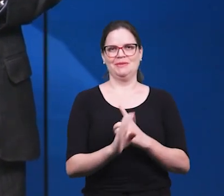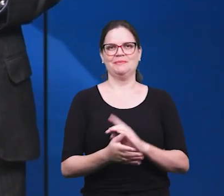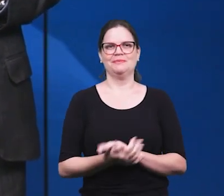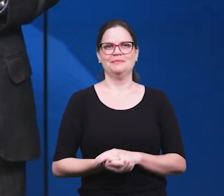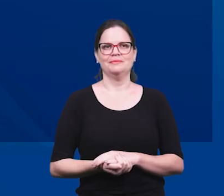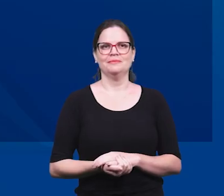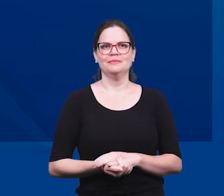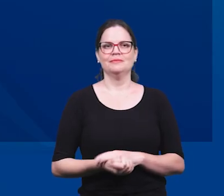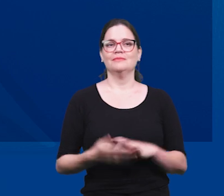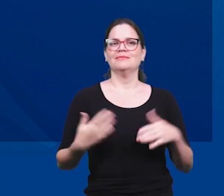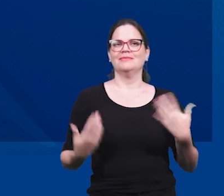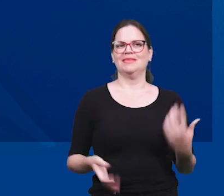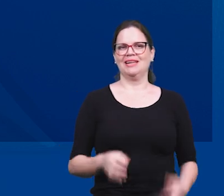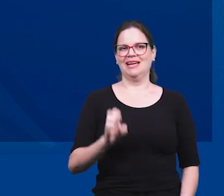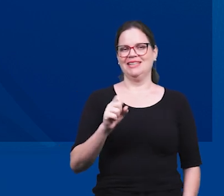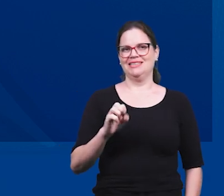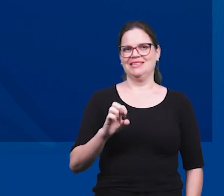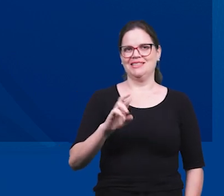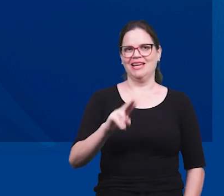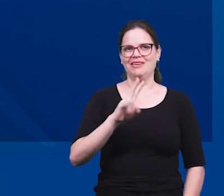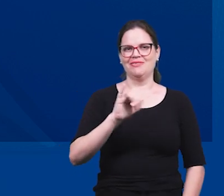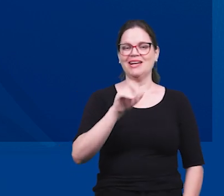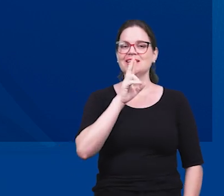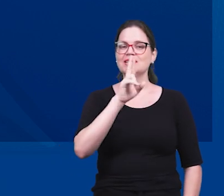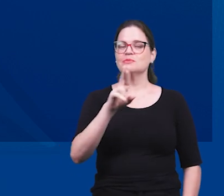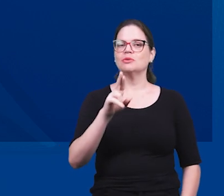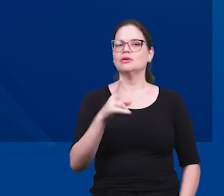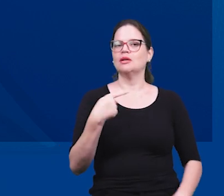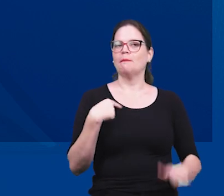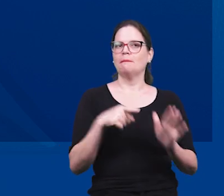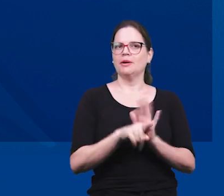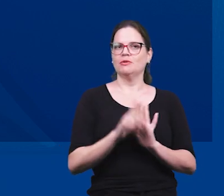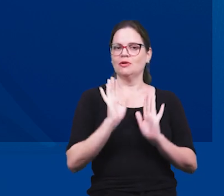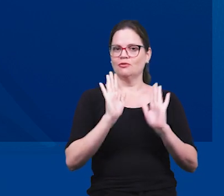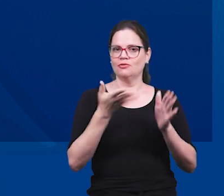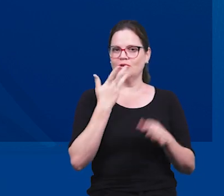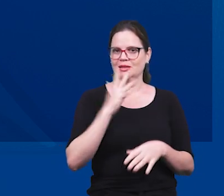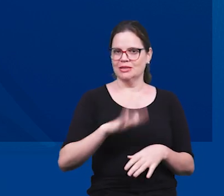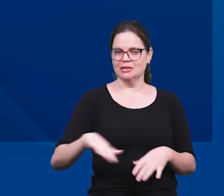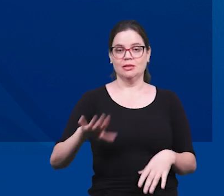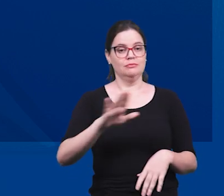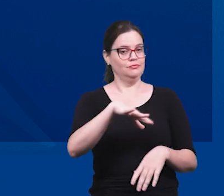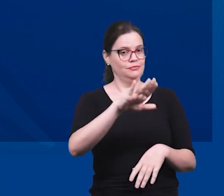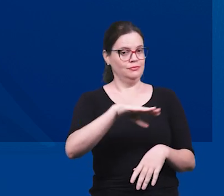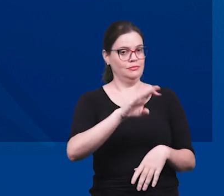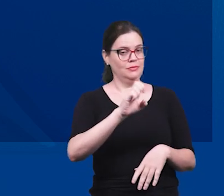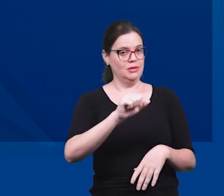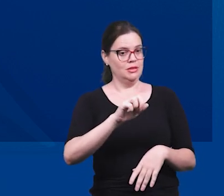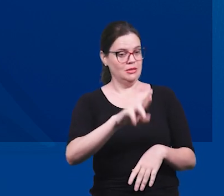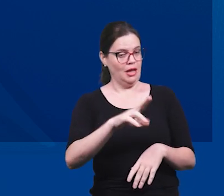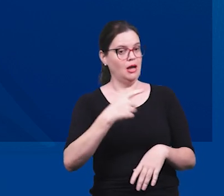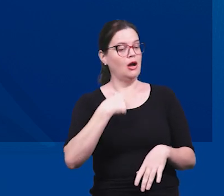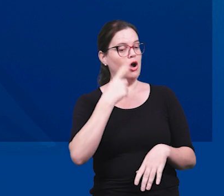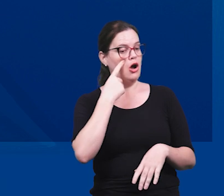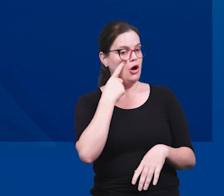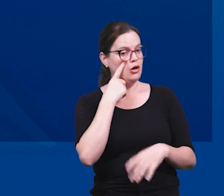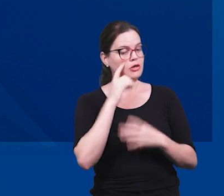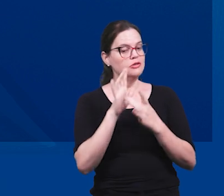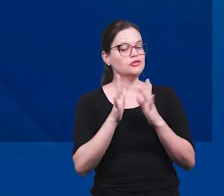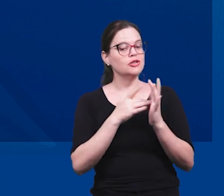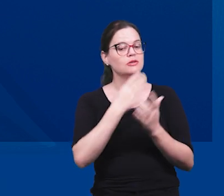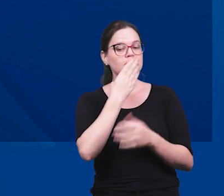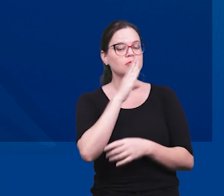Bíblica Dominical. A Esther vai responder a pergunta das crianças. Esther, Jesus